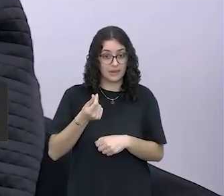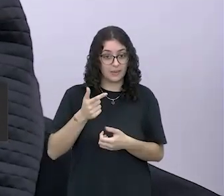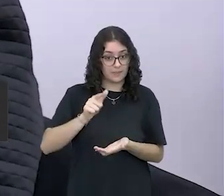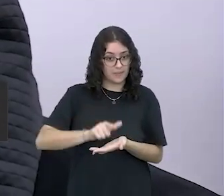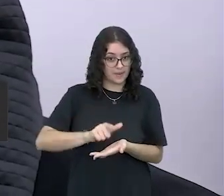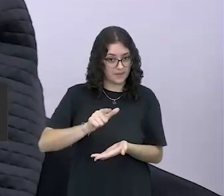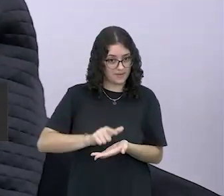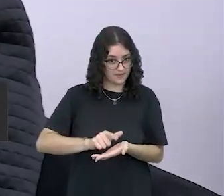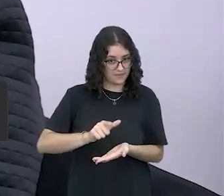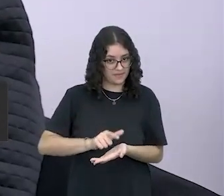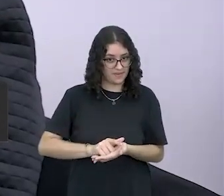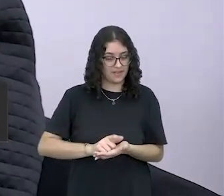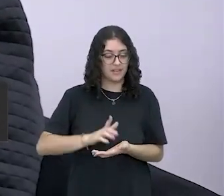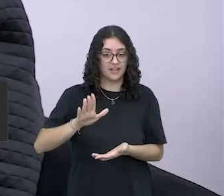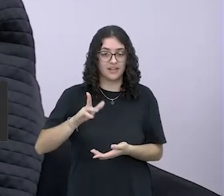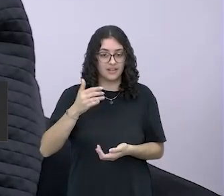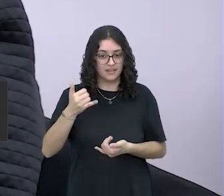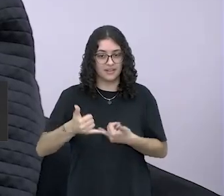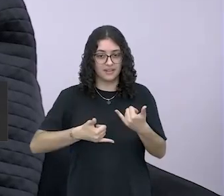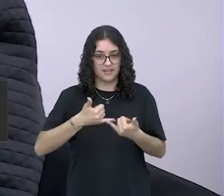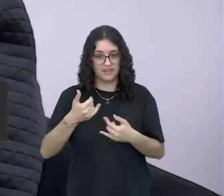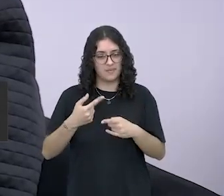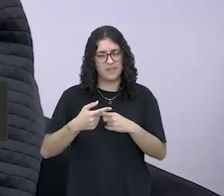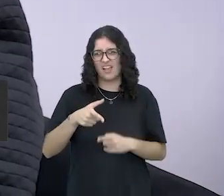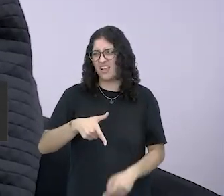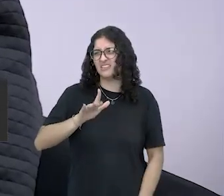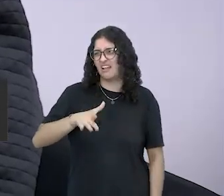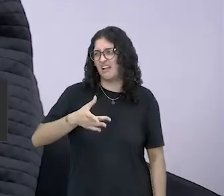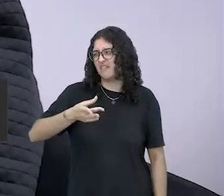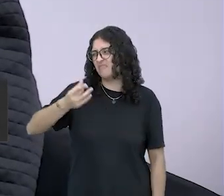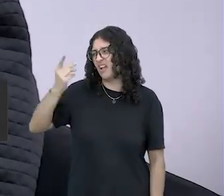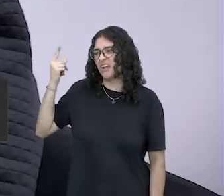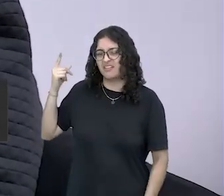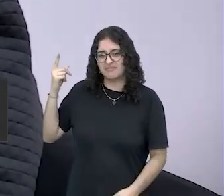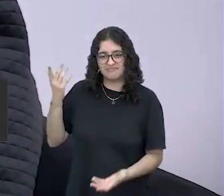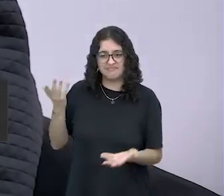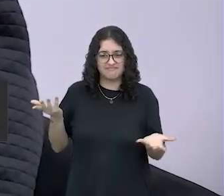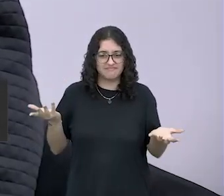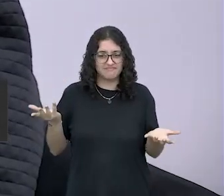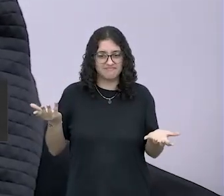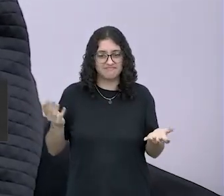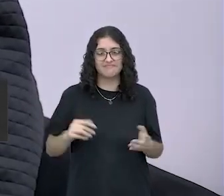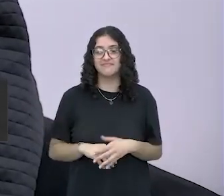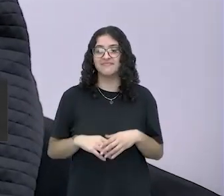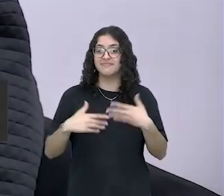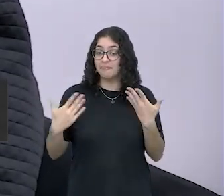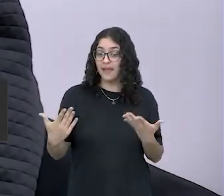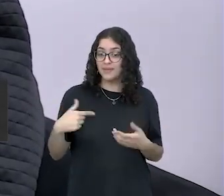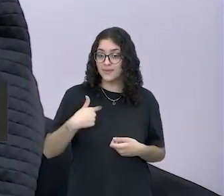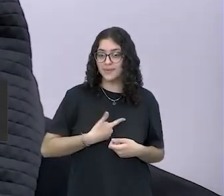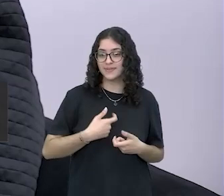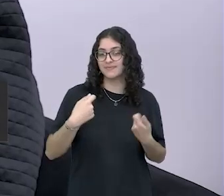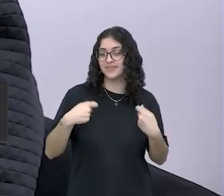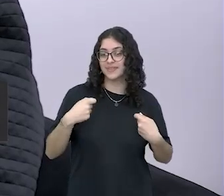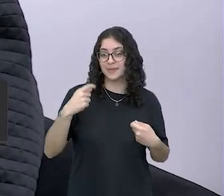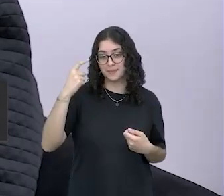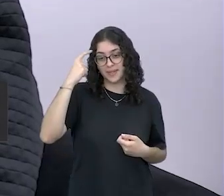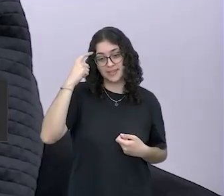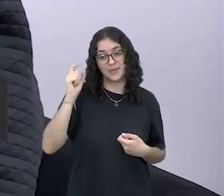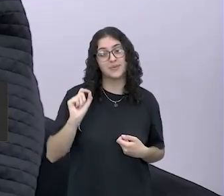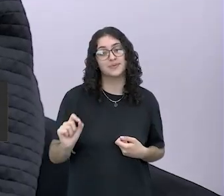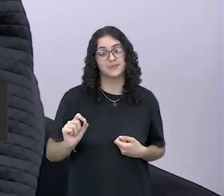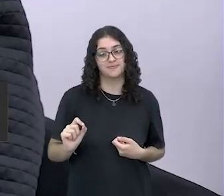ainda, né? Então, eles brincam, porque isso é do passado. Mas a gente tem que pensar que os